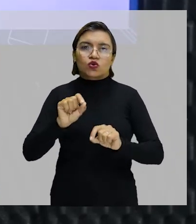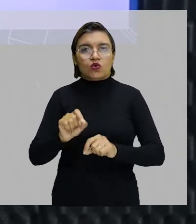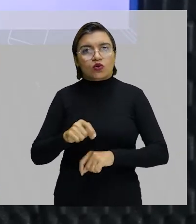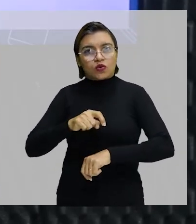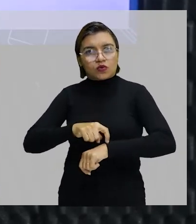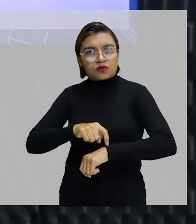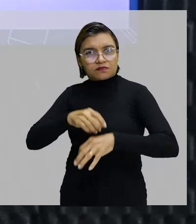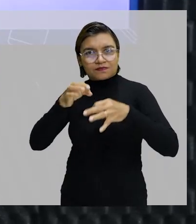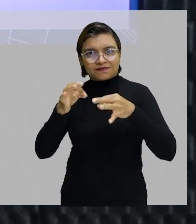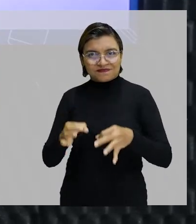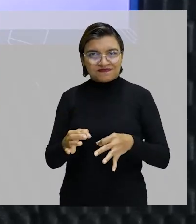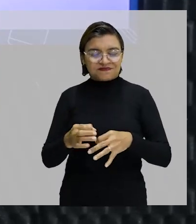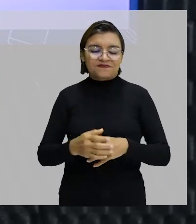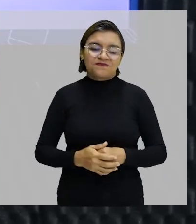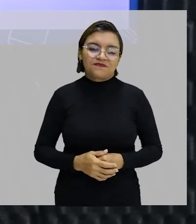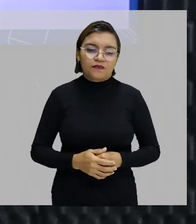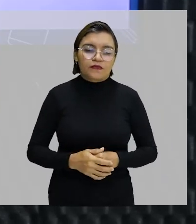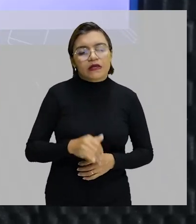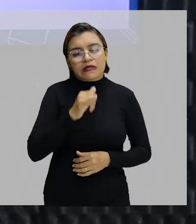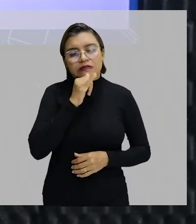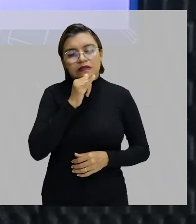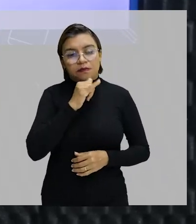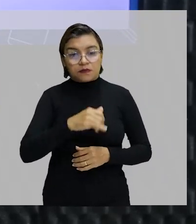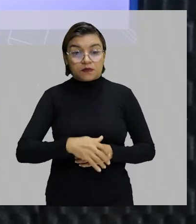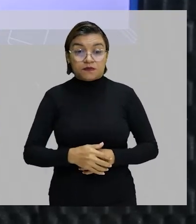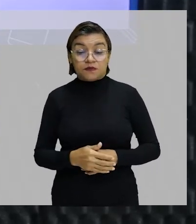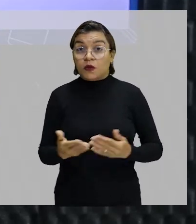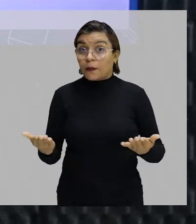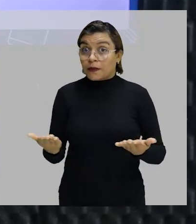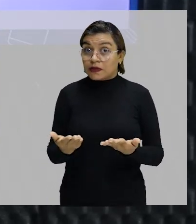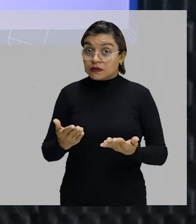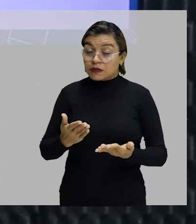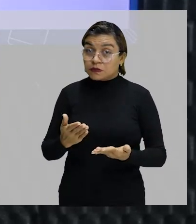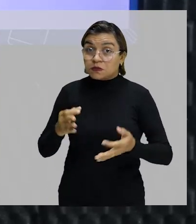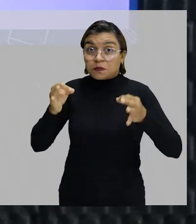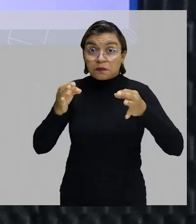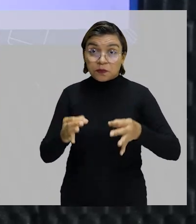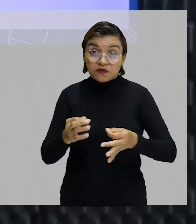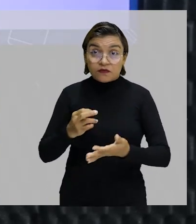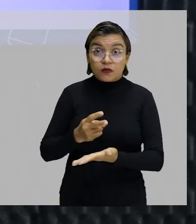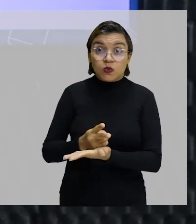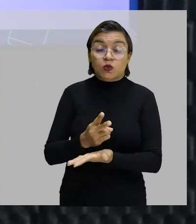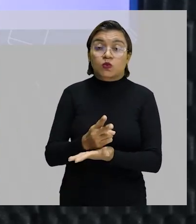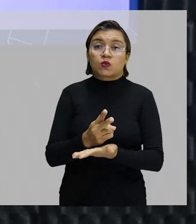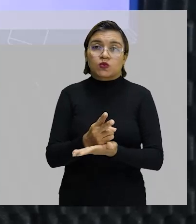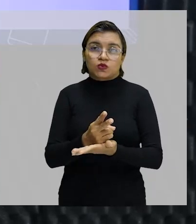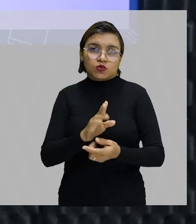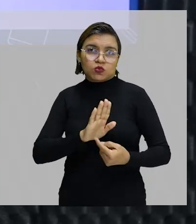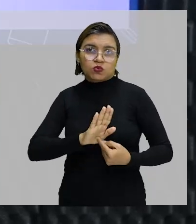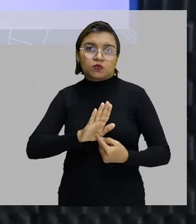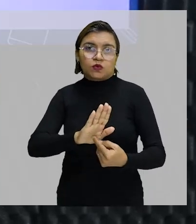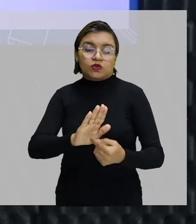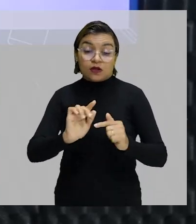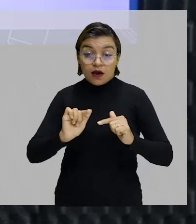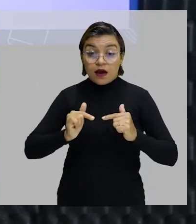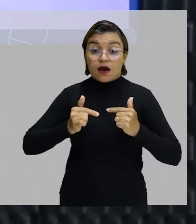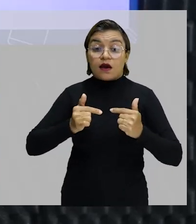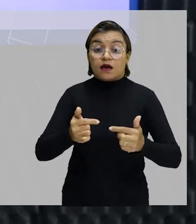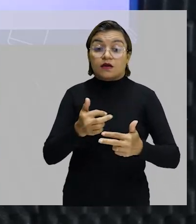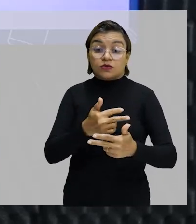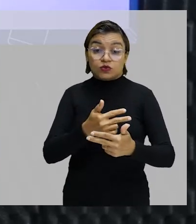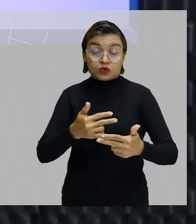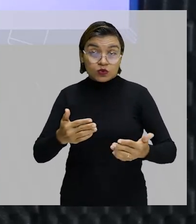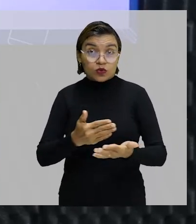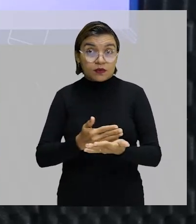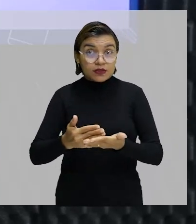verbal mais adequado. Tá? Então, por exemplo, o presente perfeito contínuo, ele é usado para expressar ações que